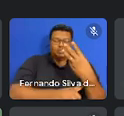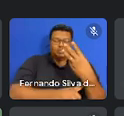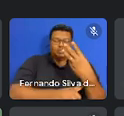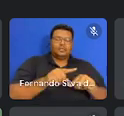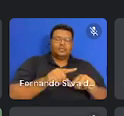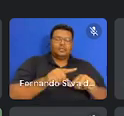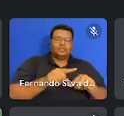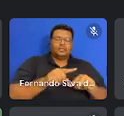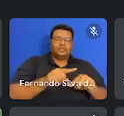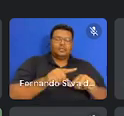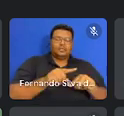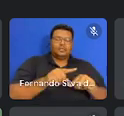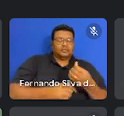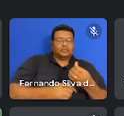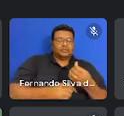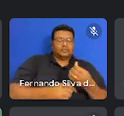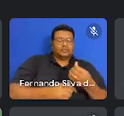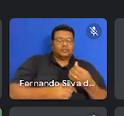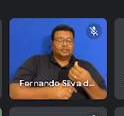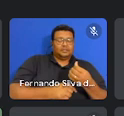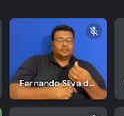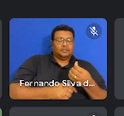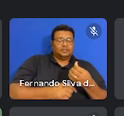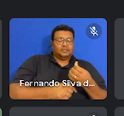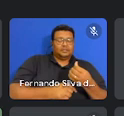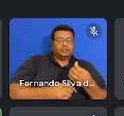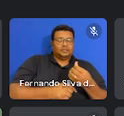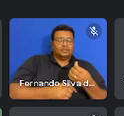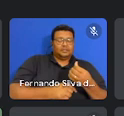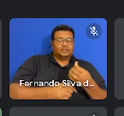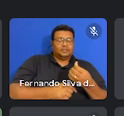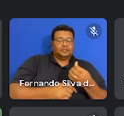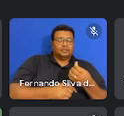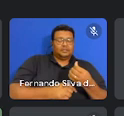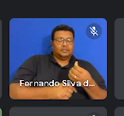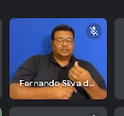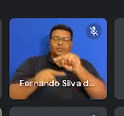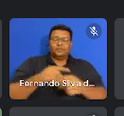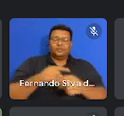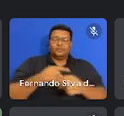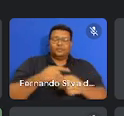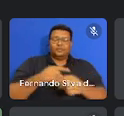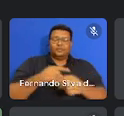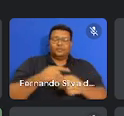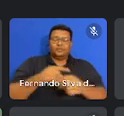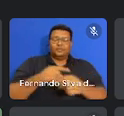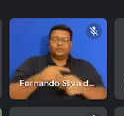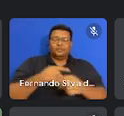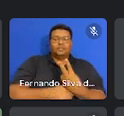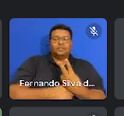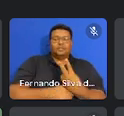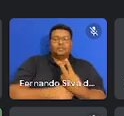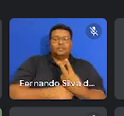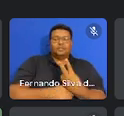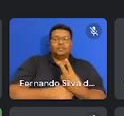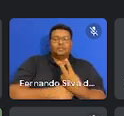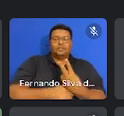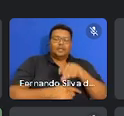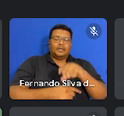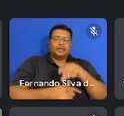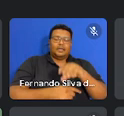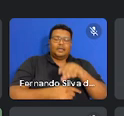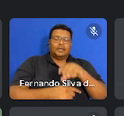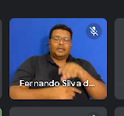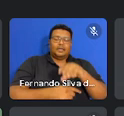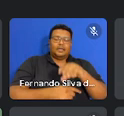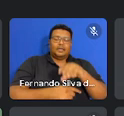3 embaixo, é meio. Essa probabilidade é meio. Ou seja, é 0,5. Ou